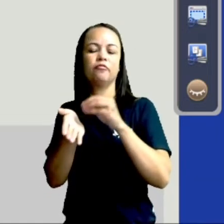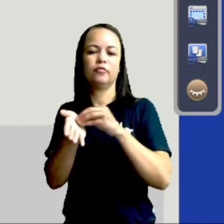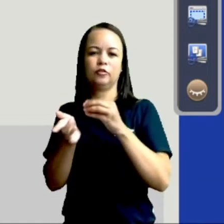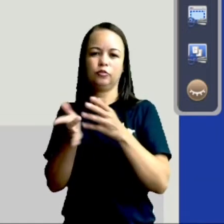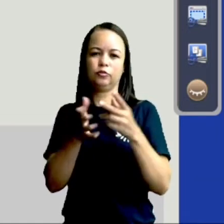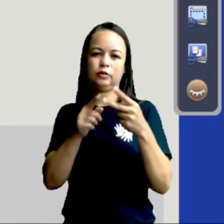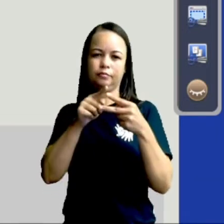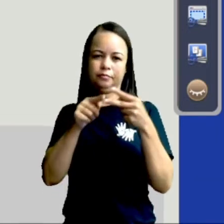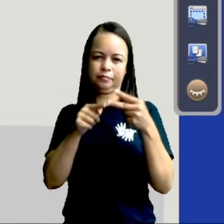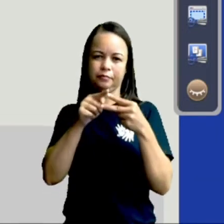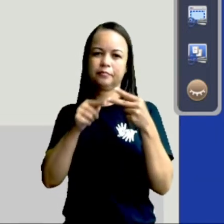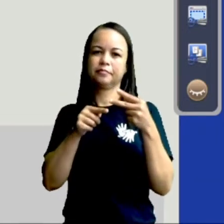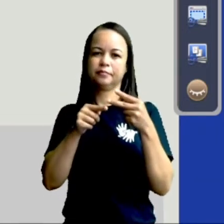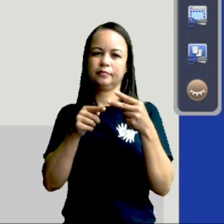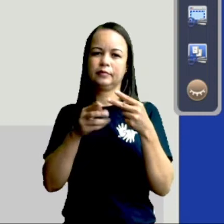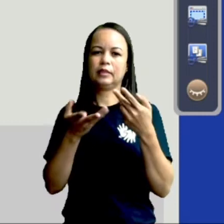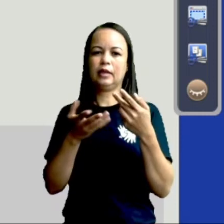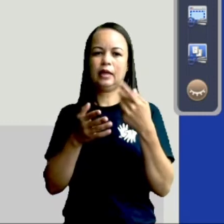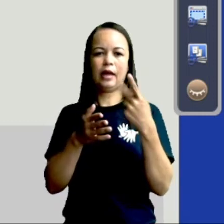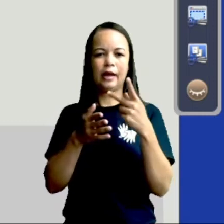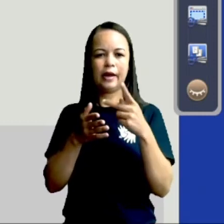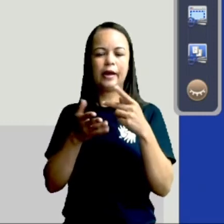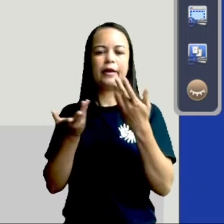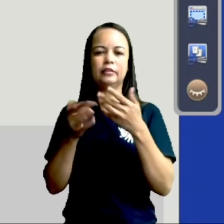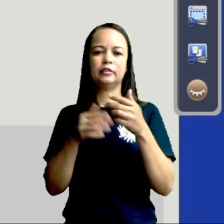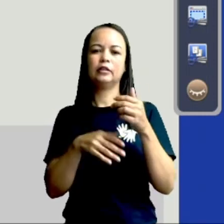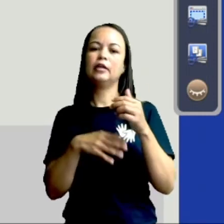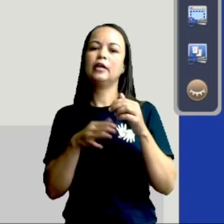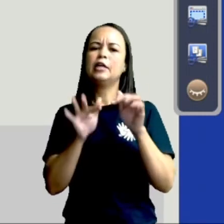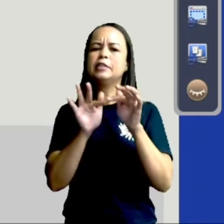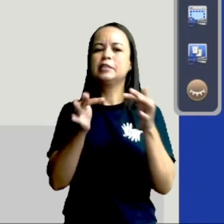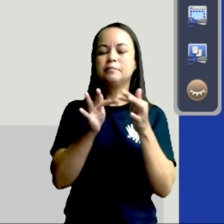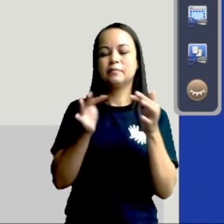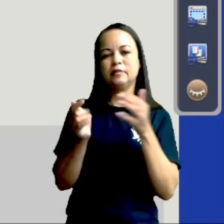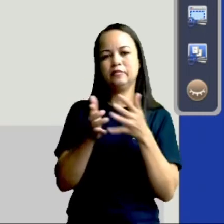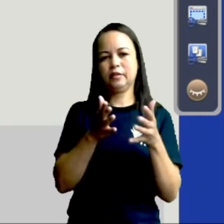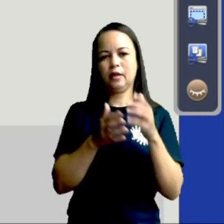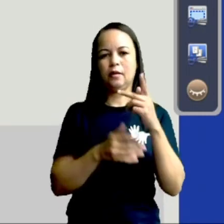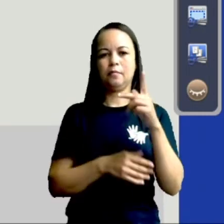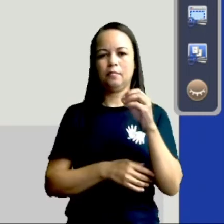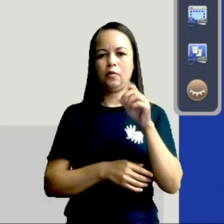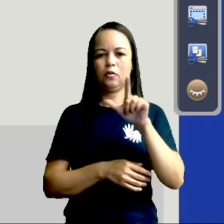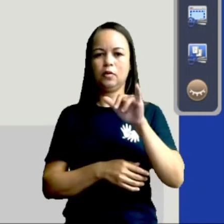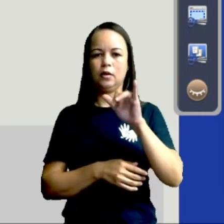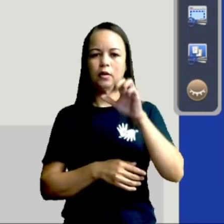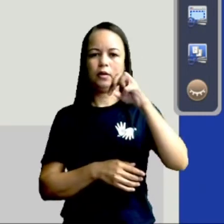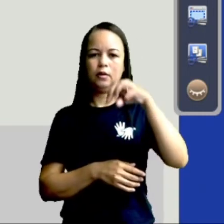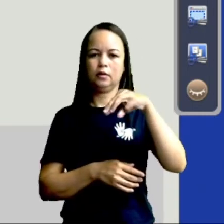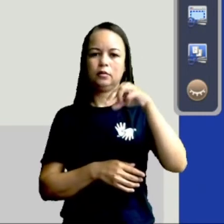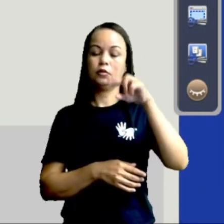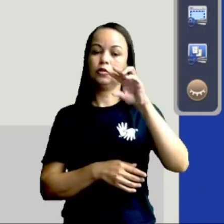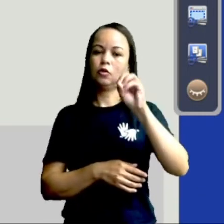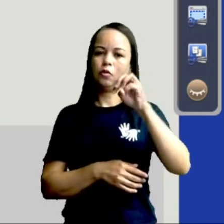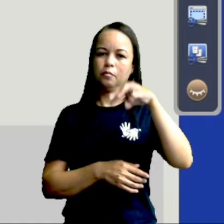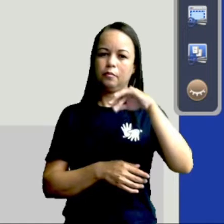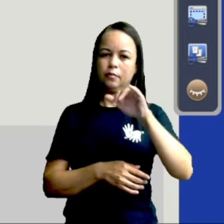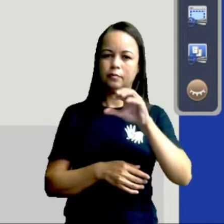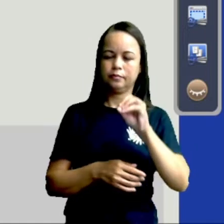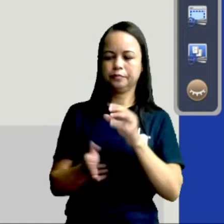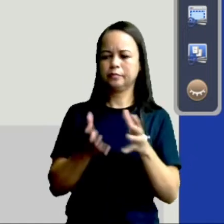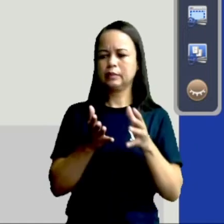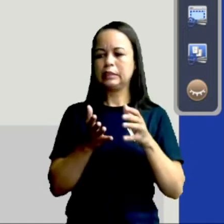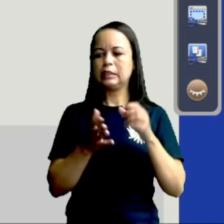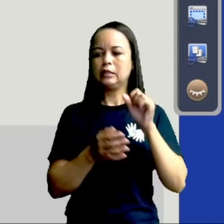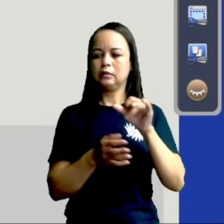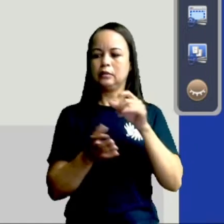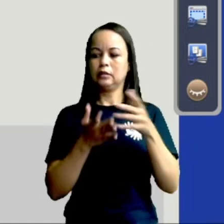dessas duas parcelas. É a ideia de fatoração, tá? Simplificar polinômio. Se a gente tirou um x daqui e